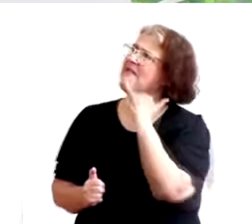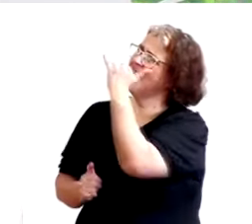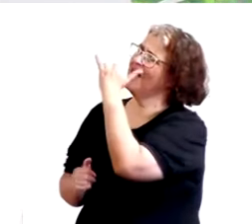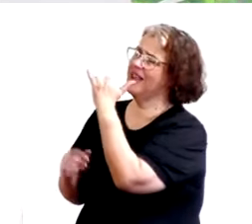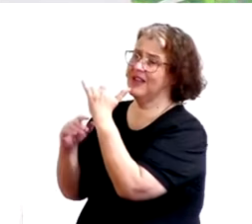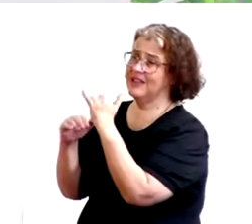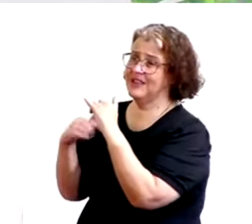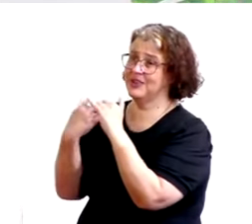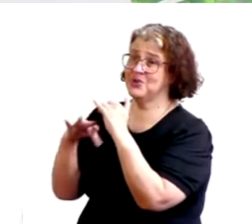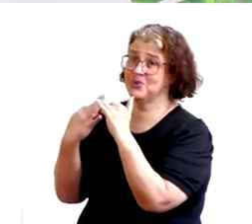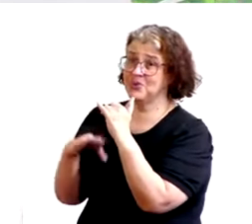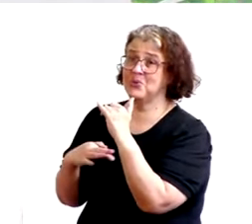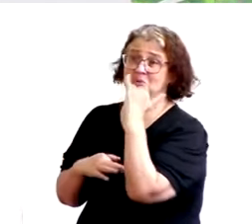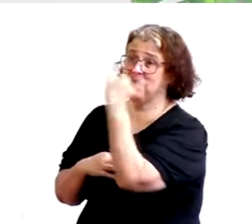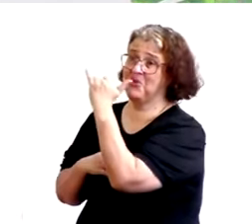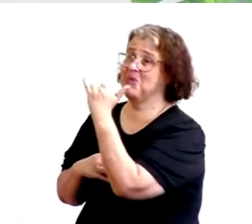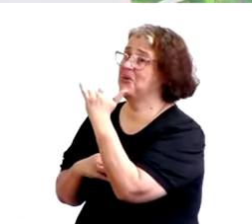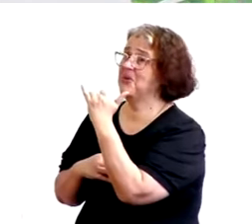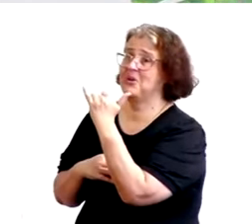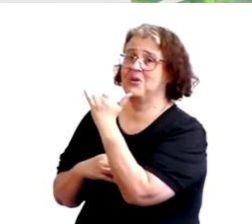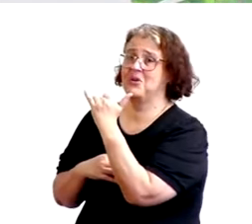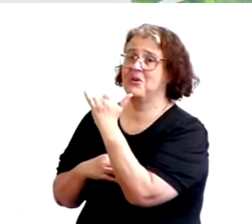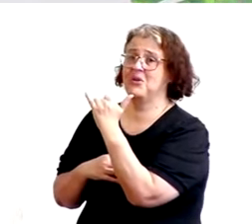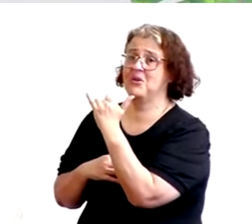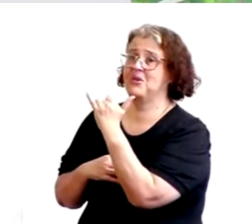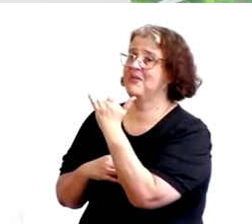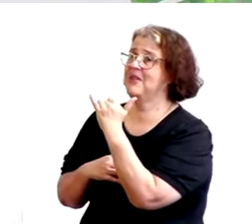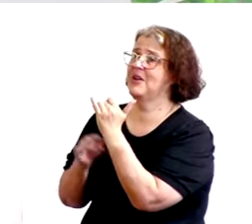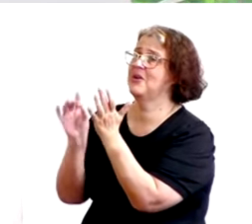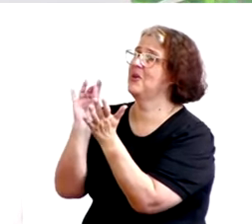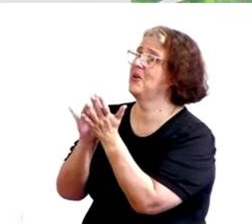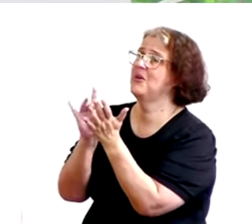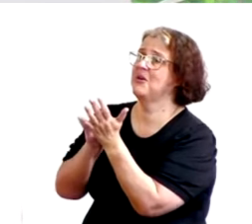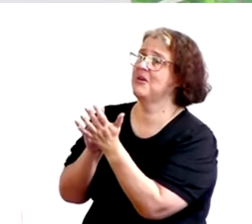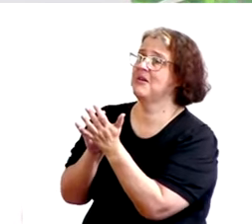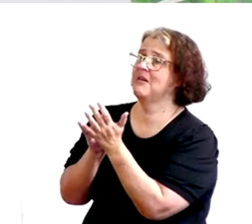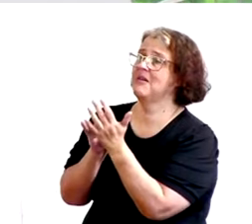diante do Senhor falando de forma honesta